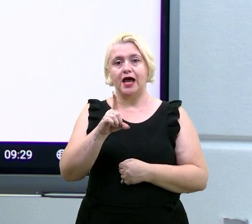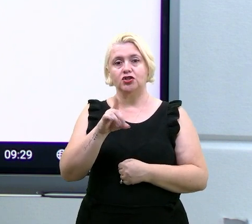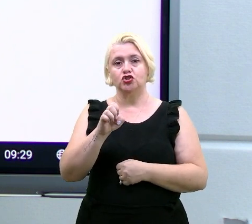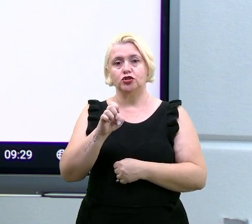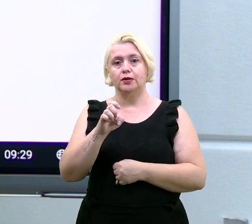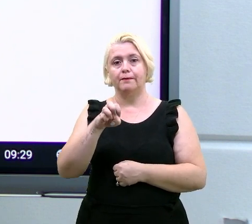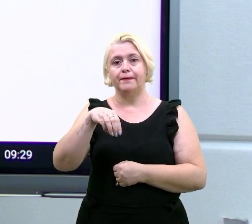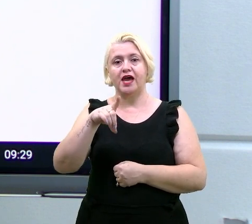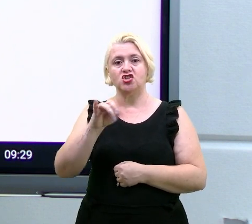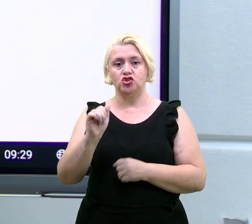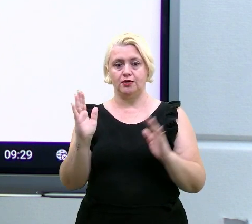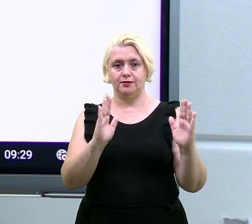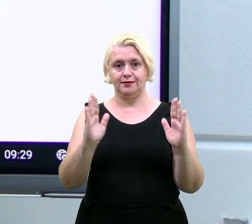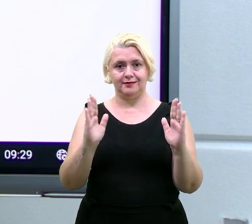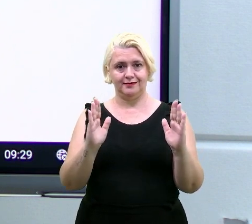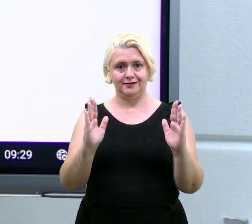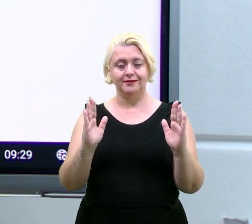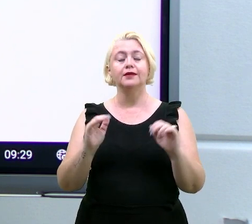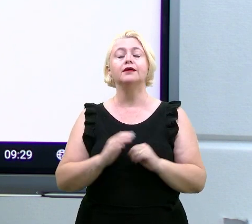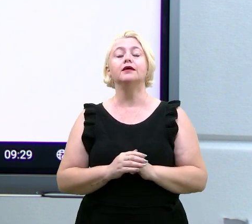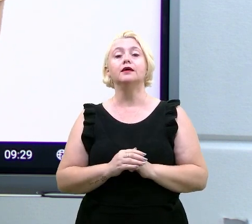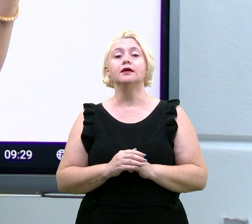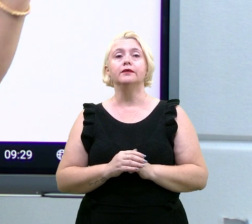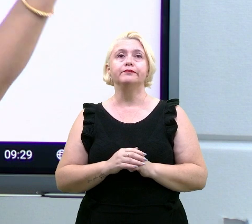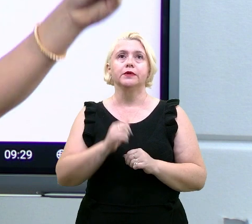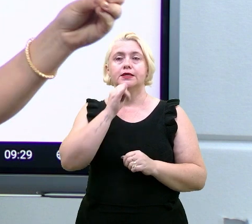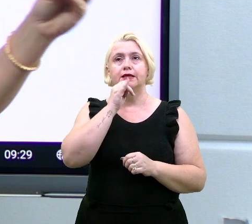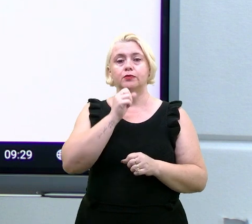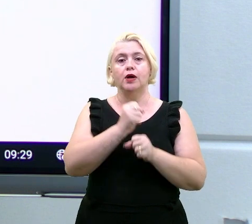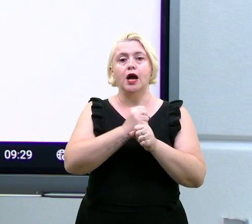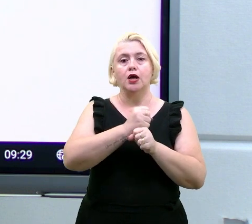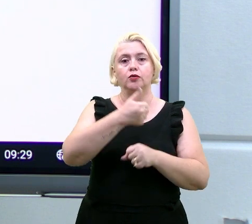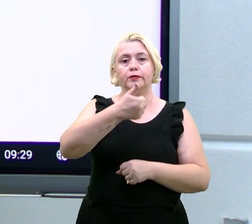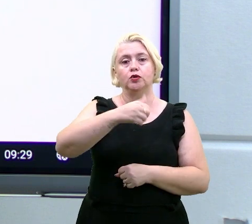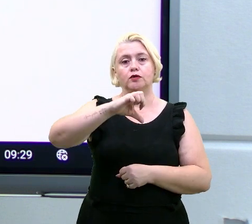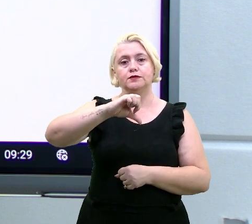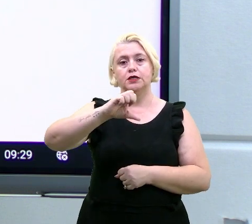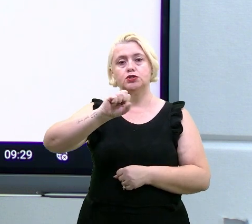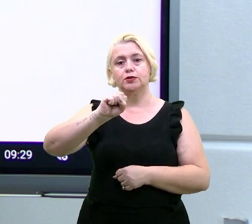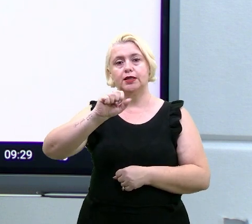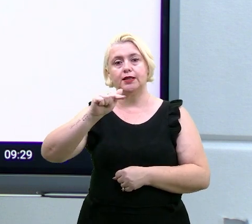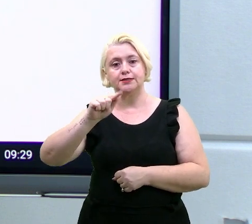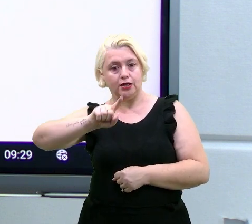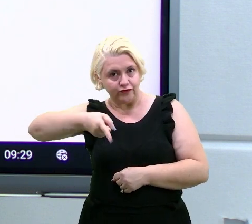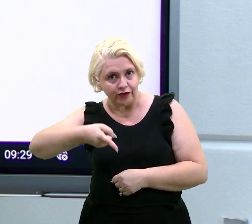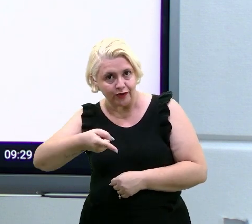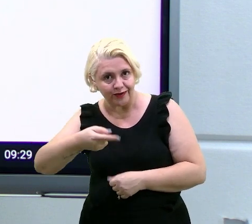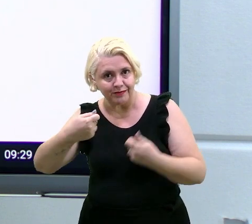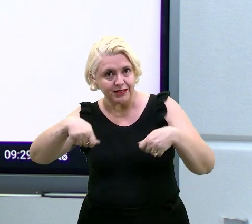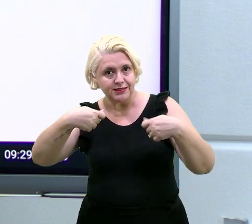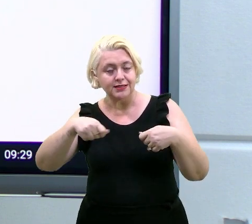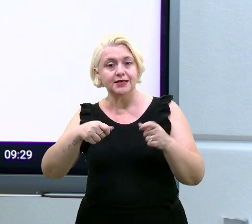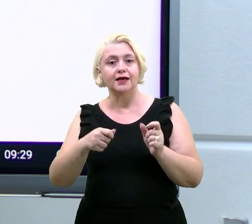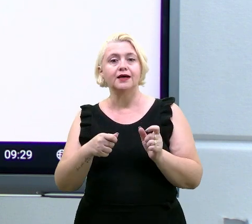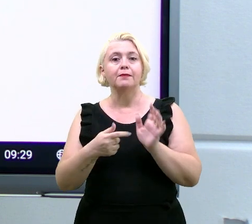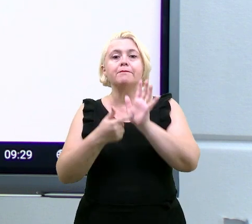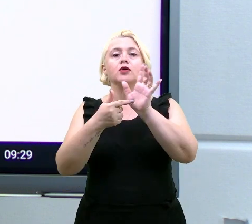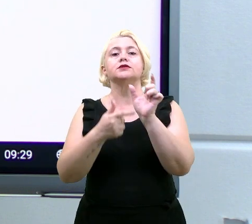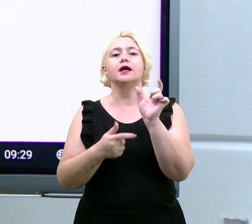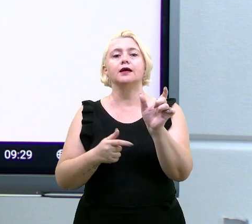época né no ano de 1987 vírgula essas expressões de